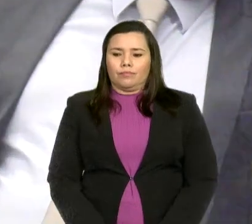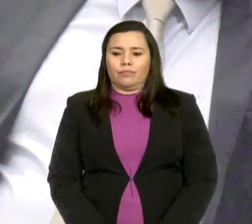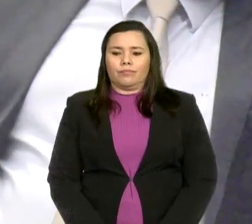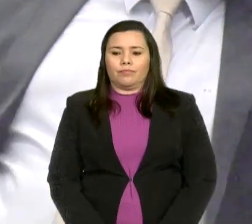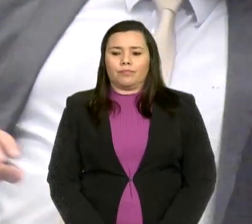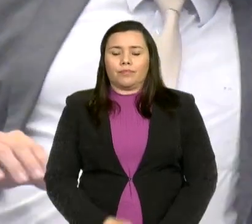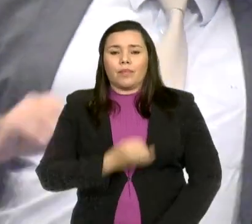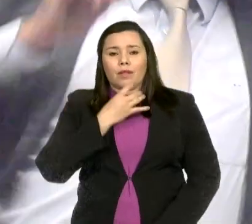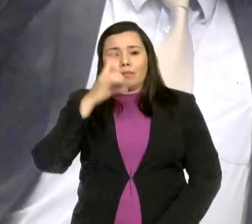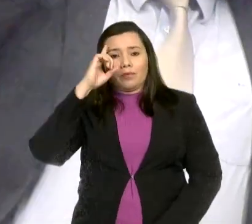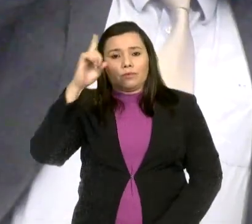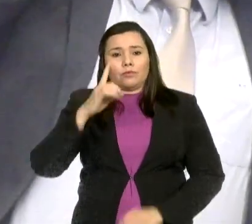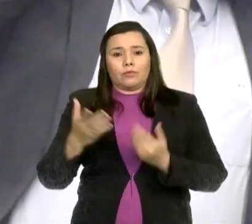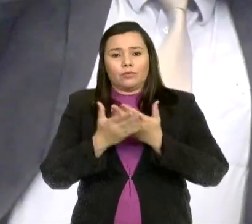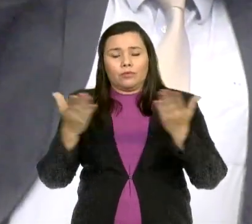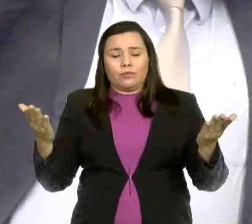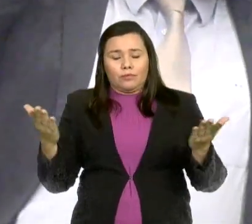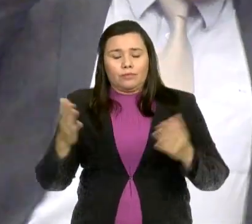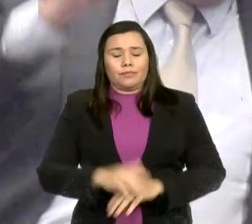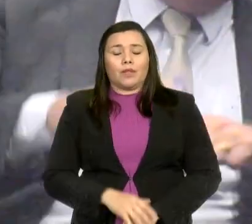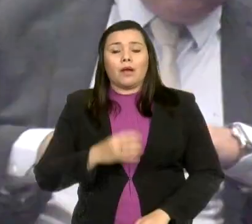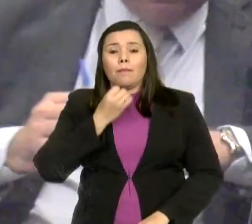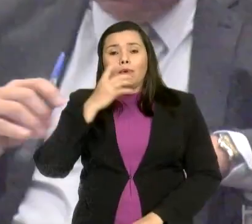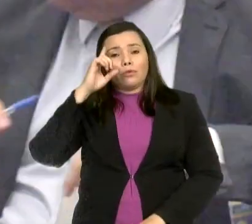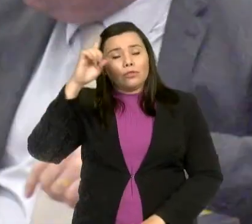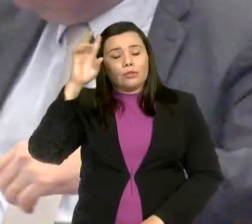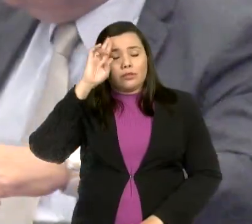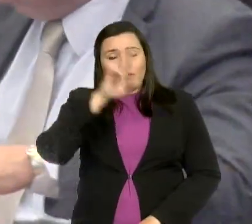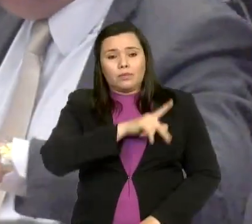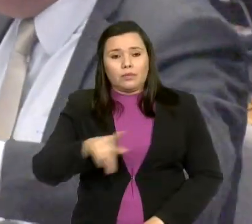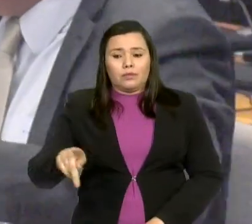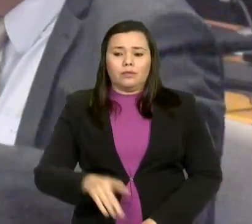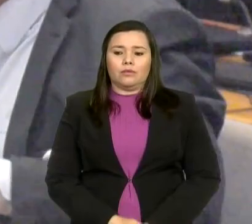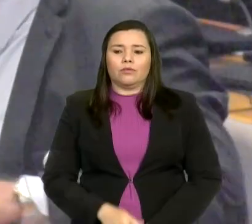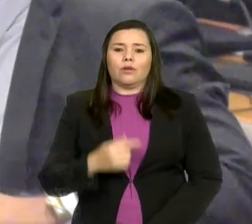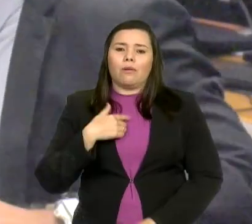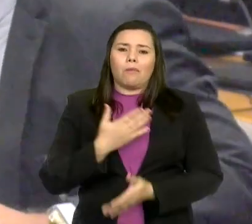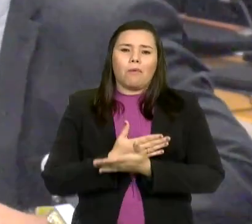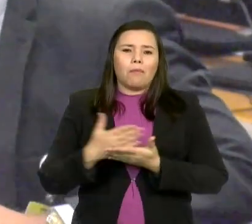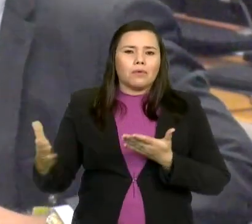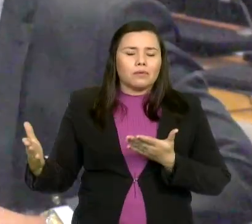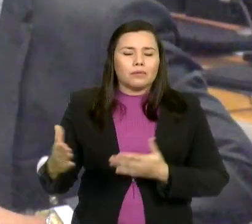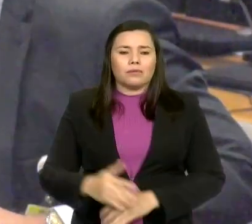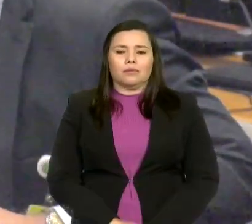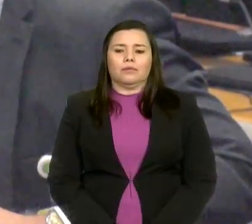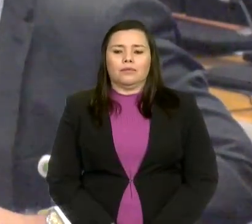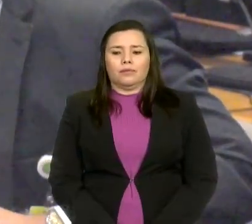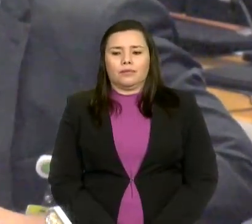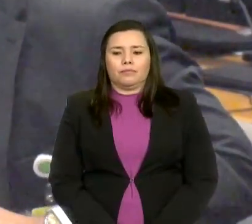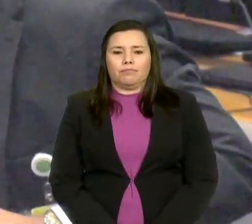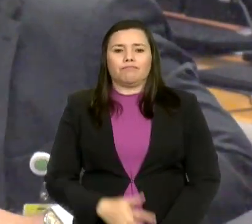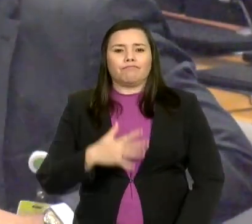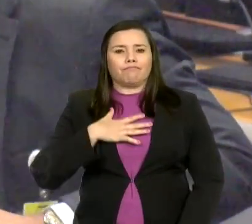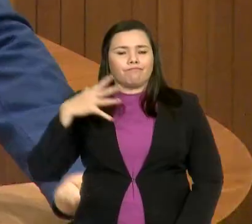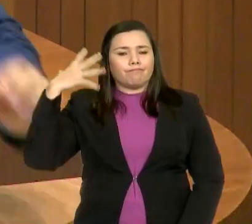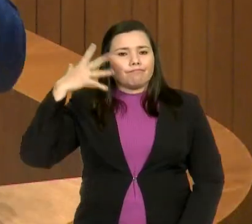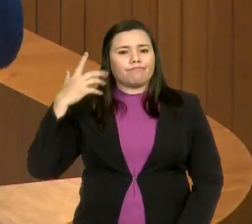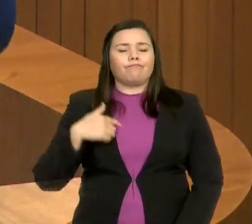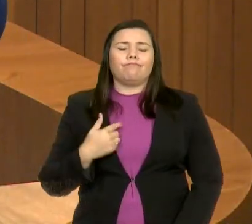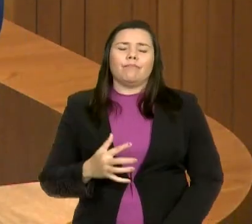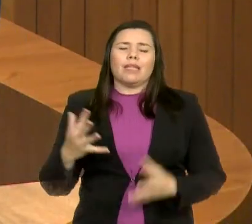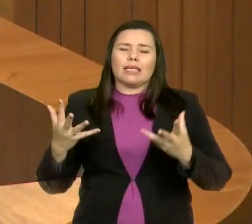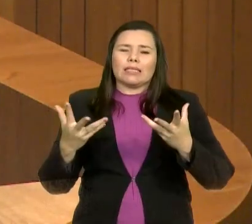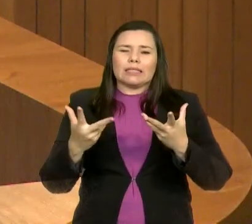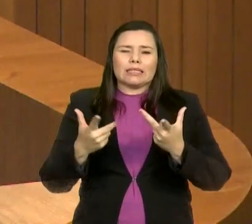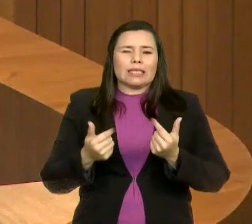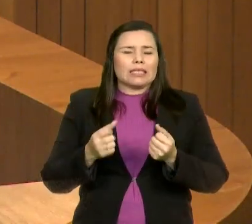Bom dia, senhor presidente Rodrigo Lago. Quero iniciar aqui desejando excelente semana a todos, que Deus